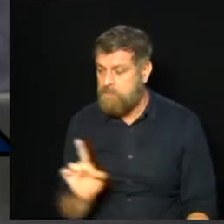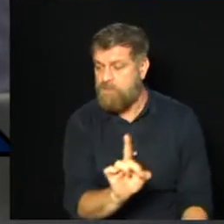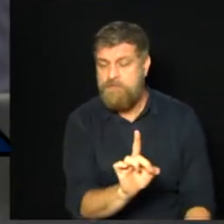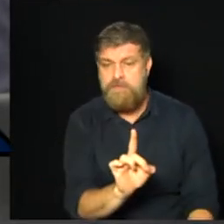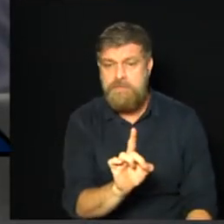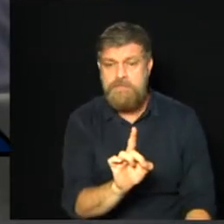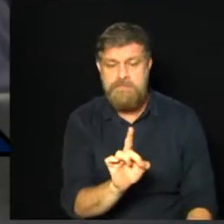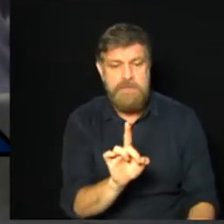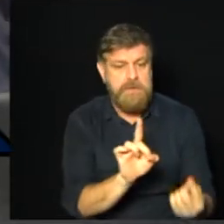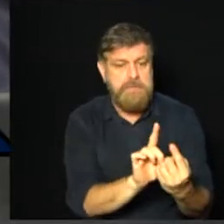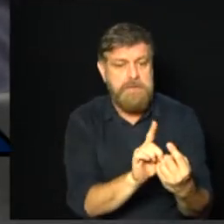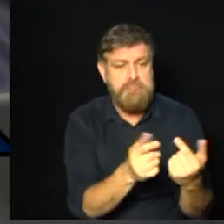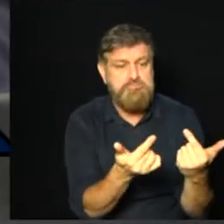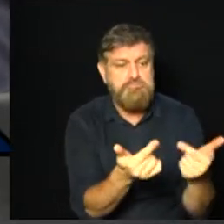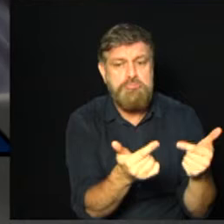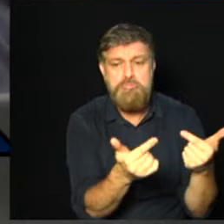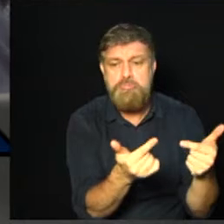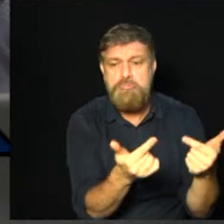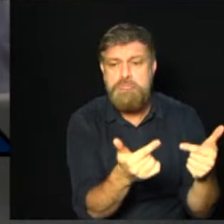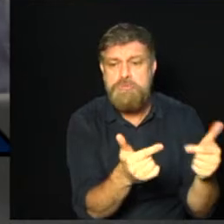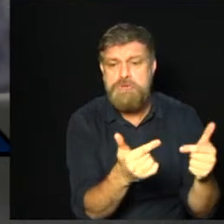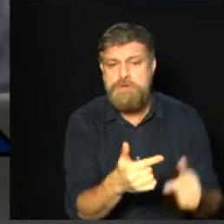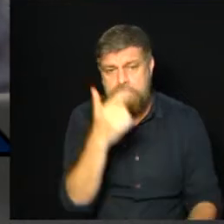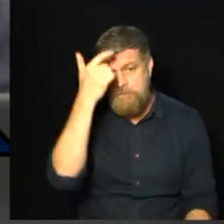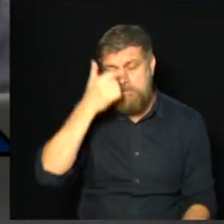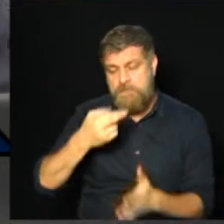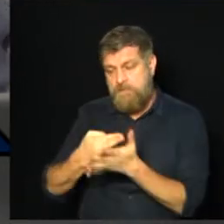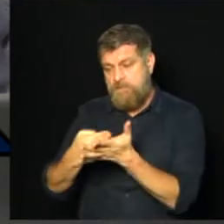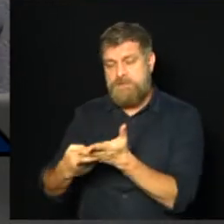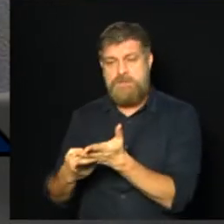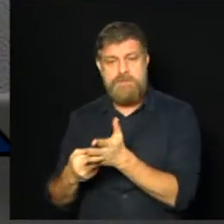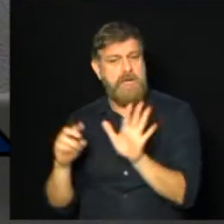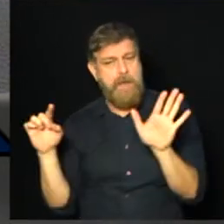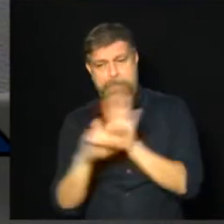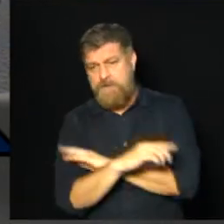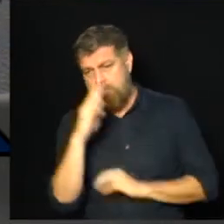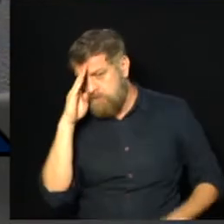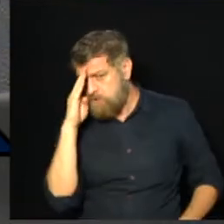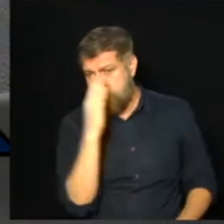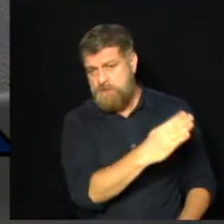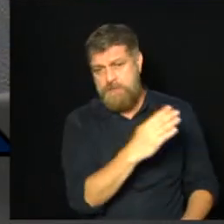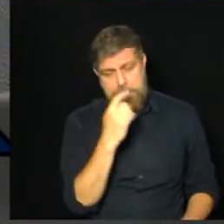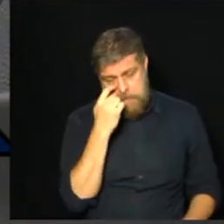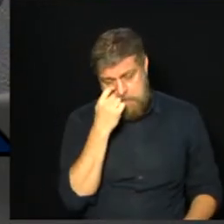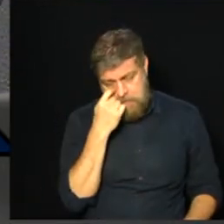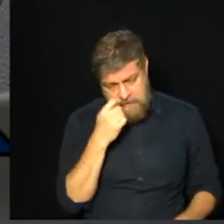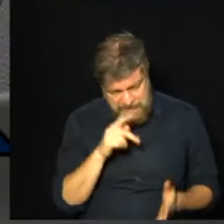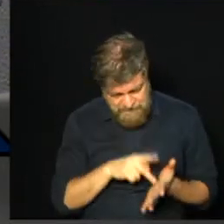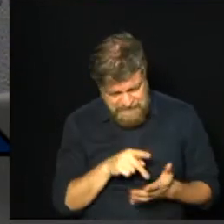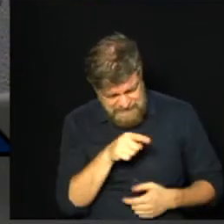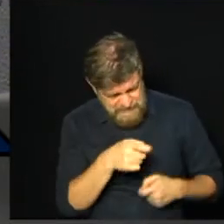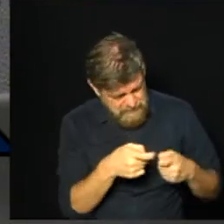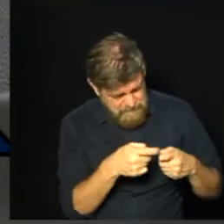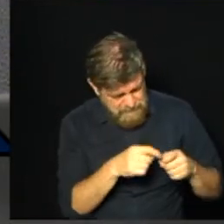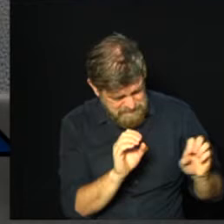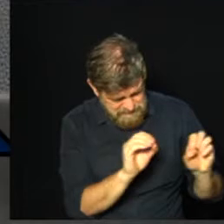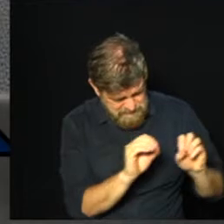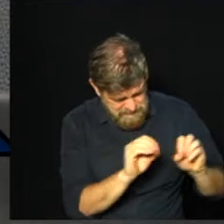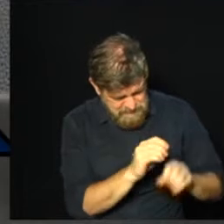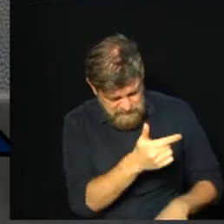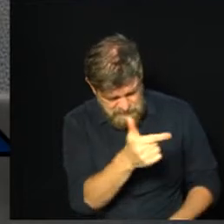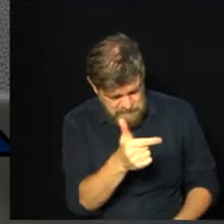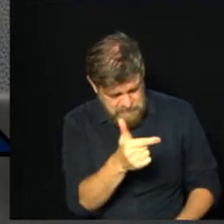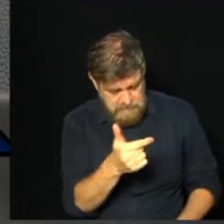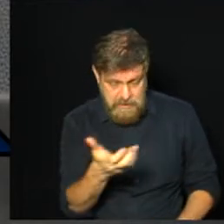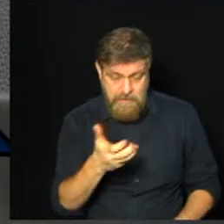um esclarecimento, que a gente ia fazer requerimento, e melhor, já estamos aqui, então, fazer este esclarecimento não só para mim,